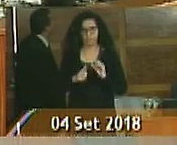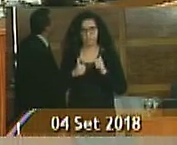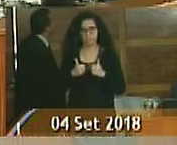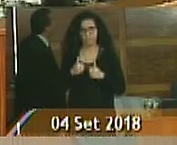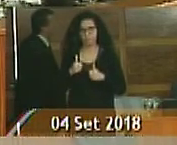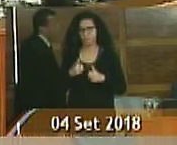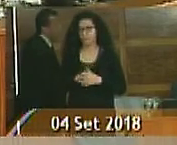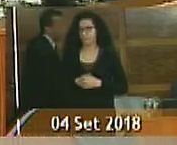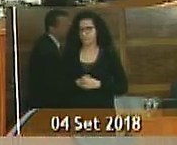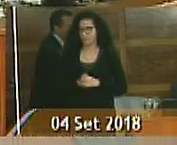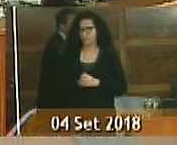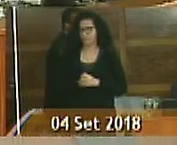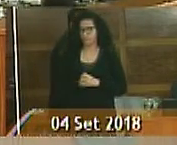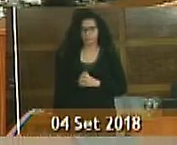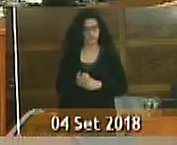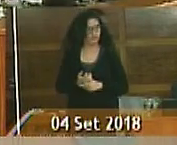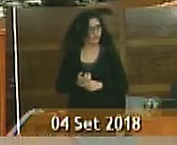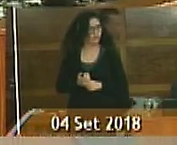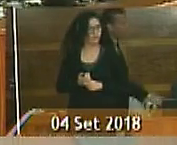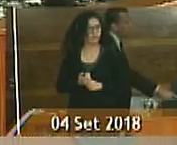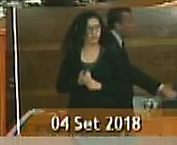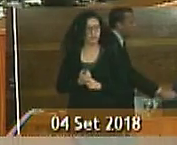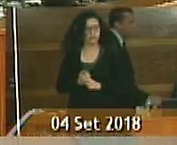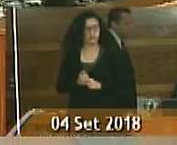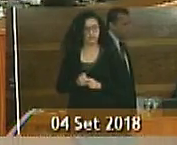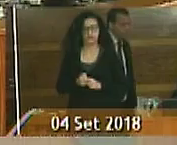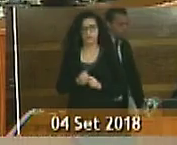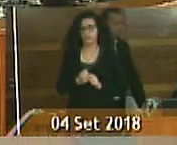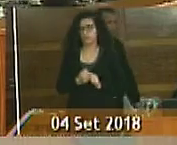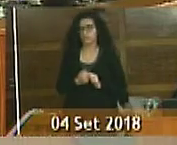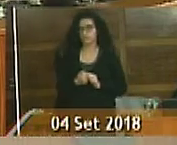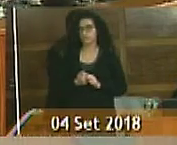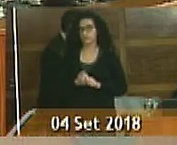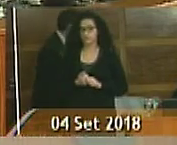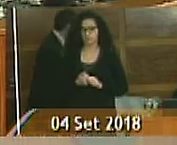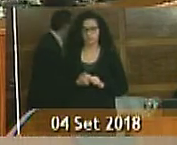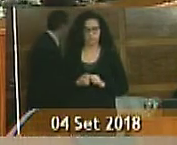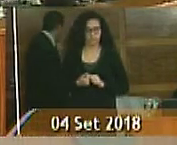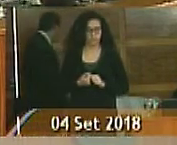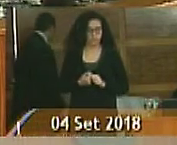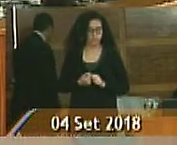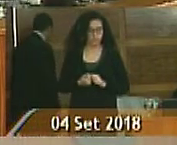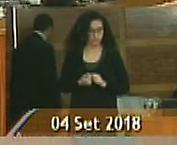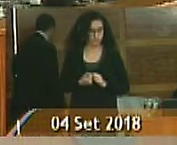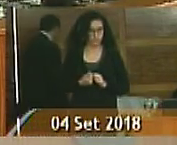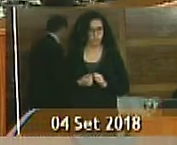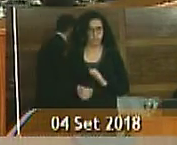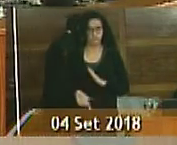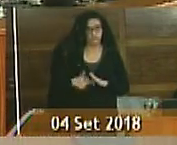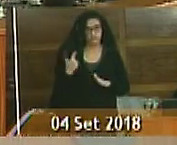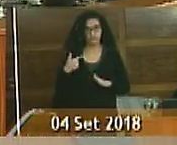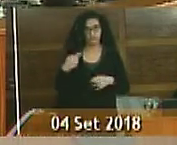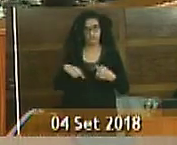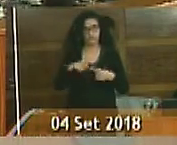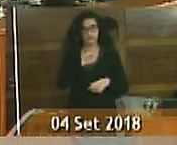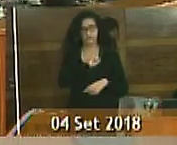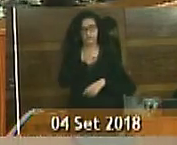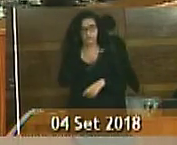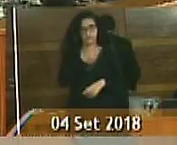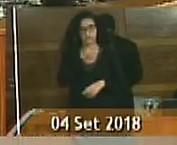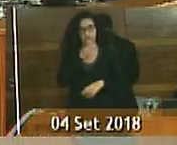Aprovado por 9 votos. Em segunda discussão, parecer